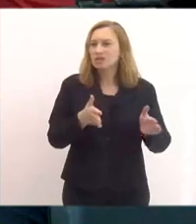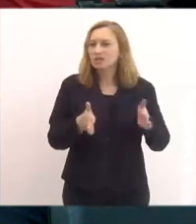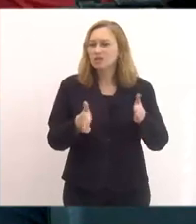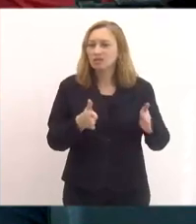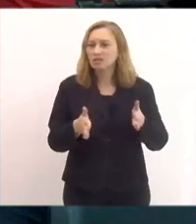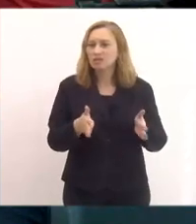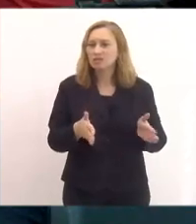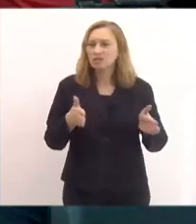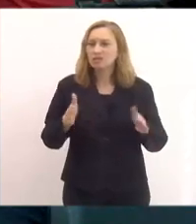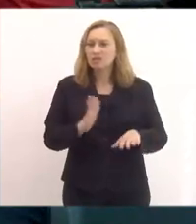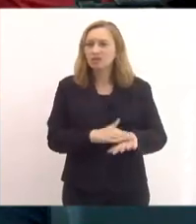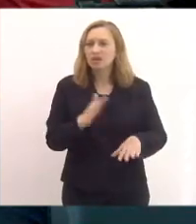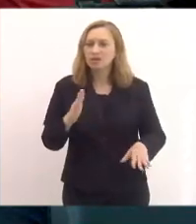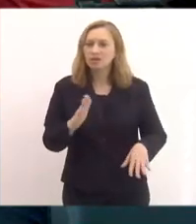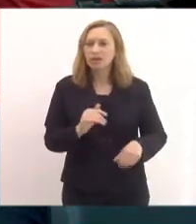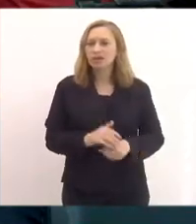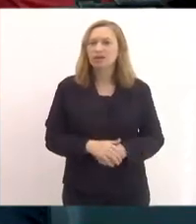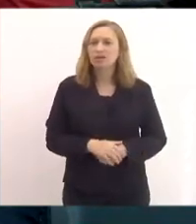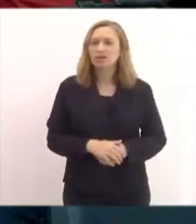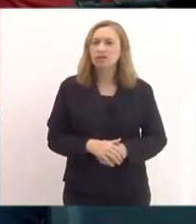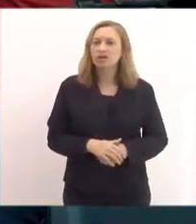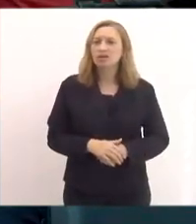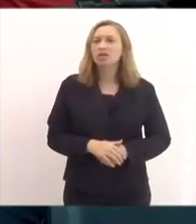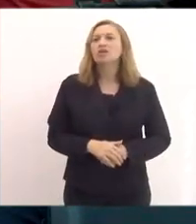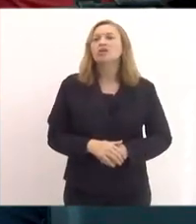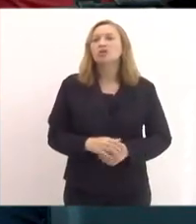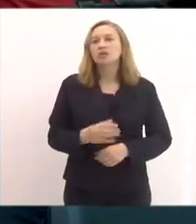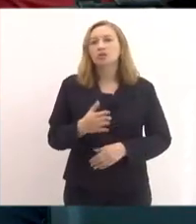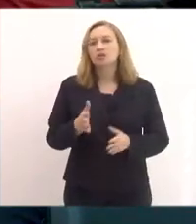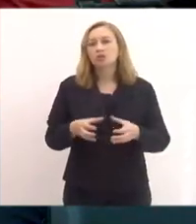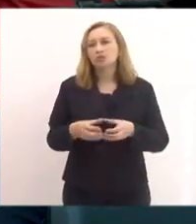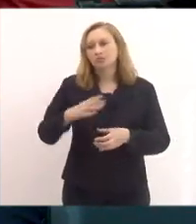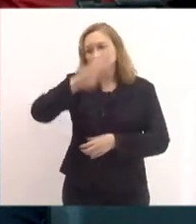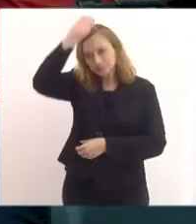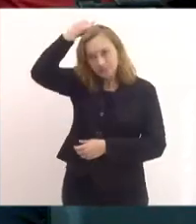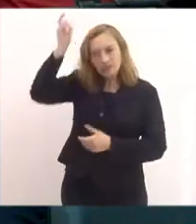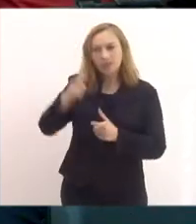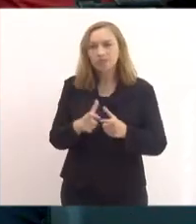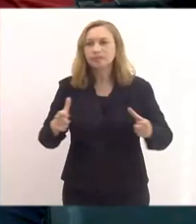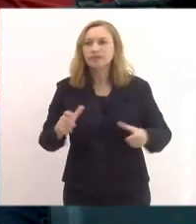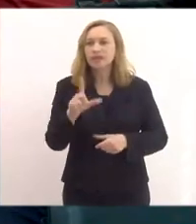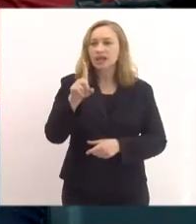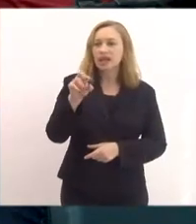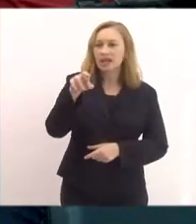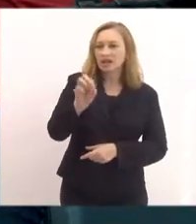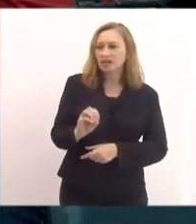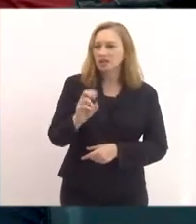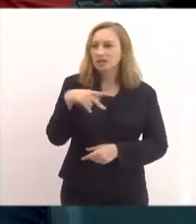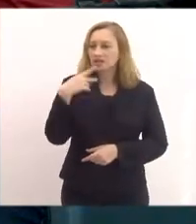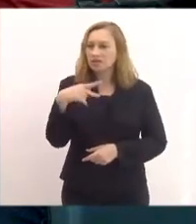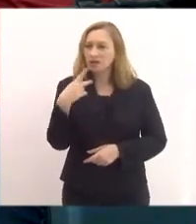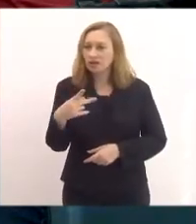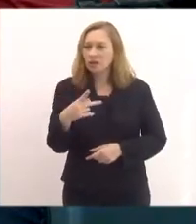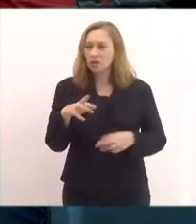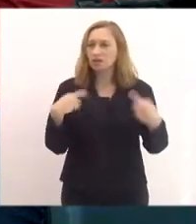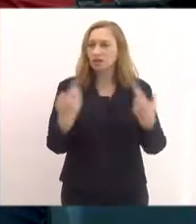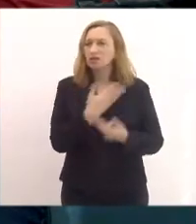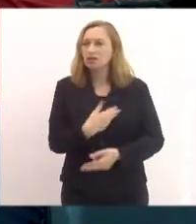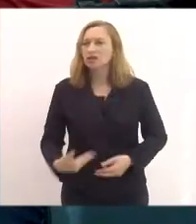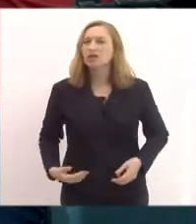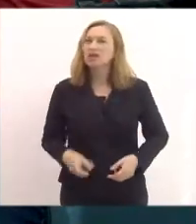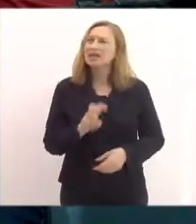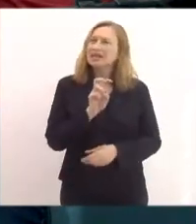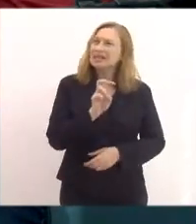recuperação fiscal. O déficit de Corpo de Bombeiro é gigantesco. O Leandro Monteiro, Ele colocou para a gente, em audiência pública,